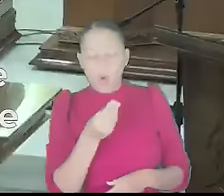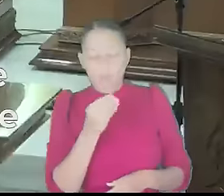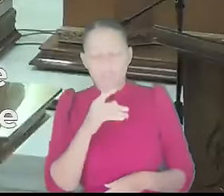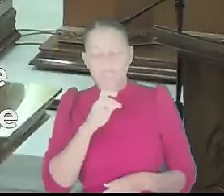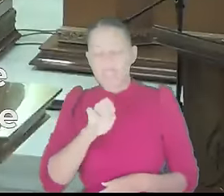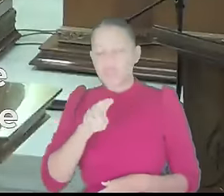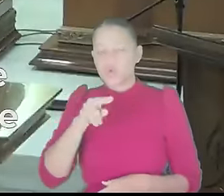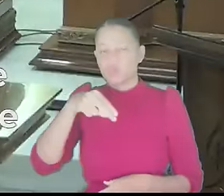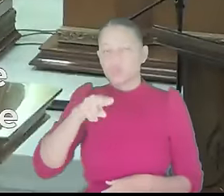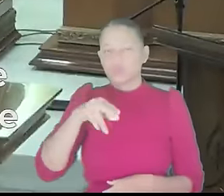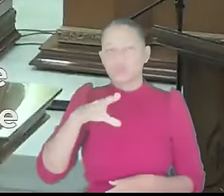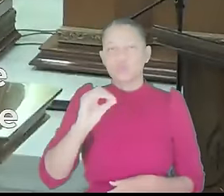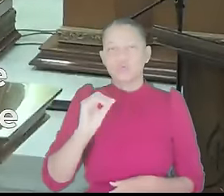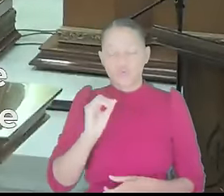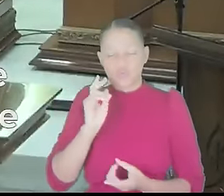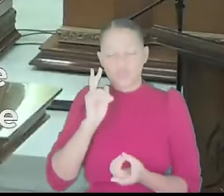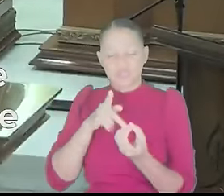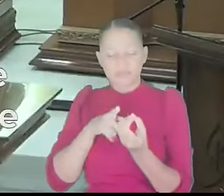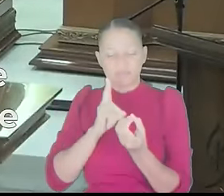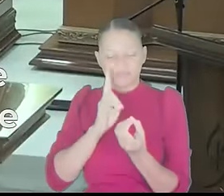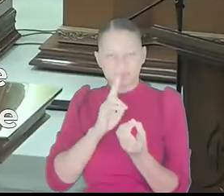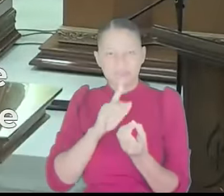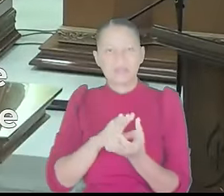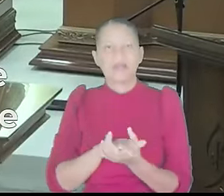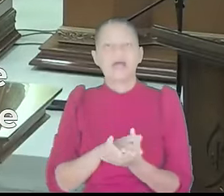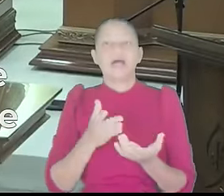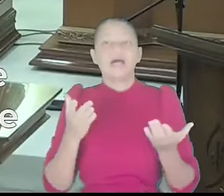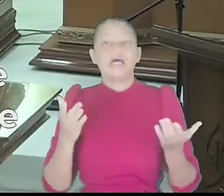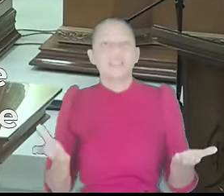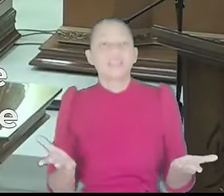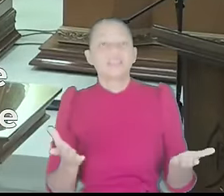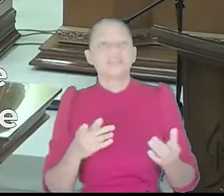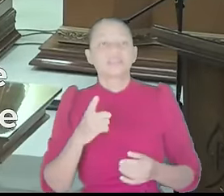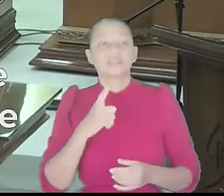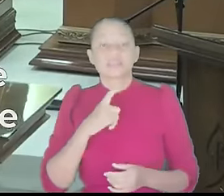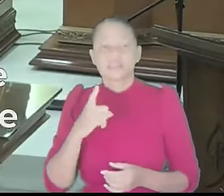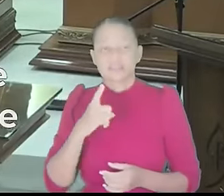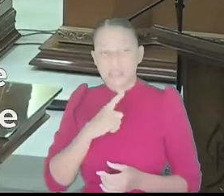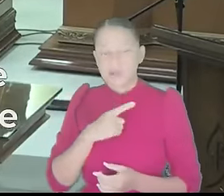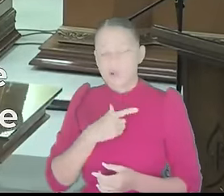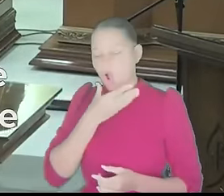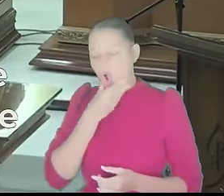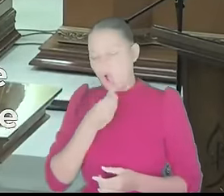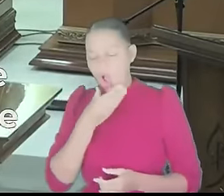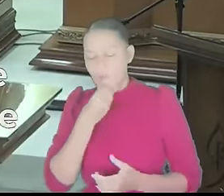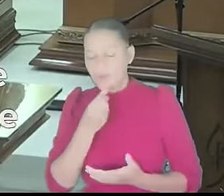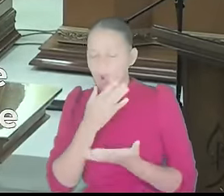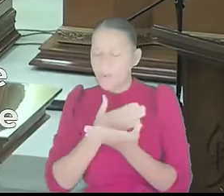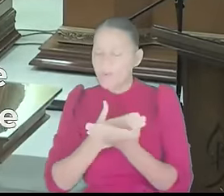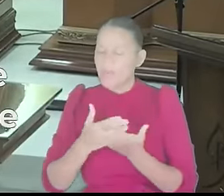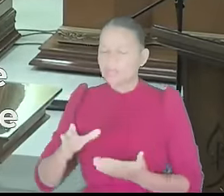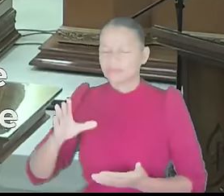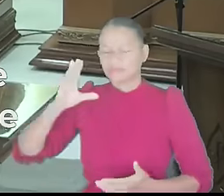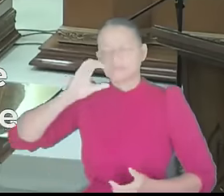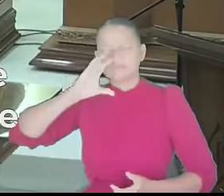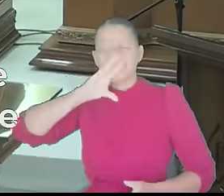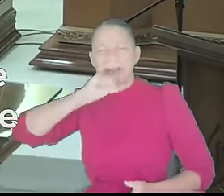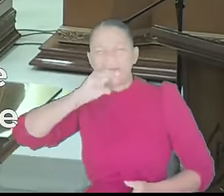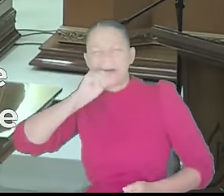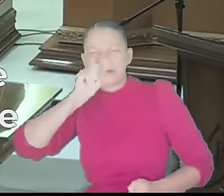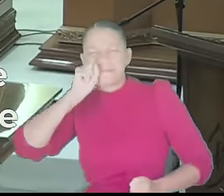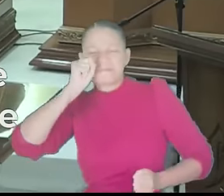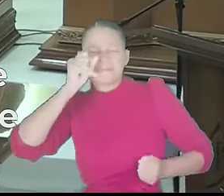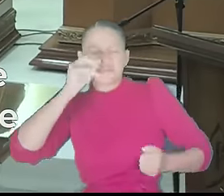Então Filipe, abrindo a boca e começando nesta escritura, lhe anunciou